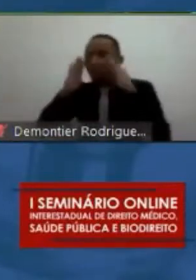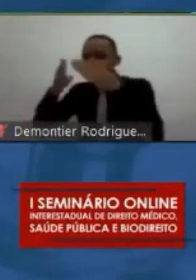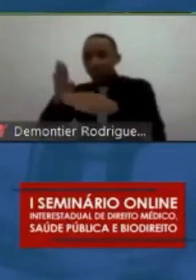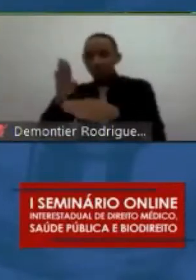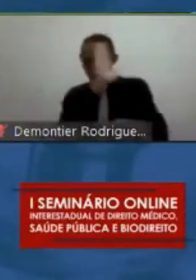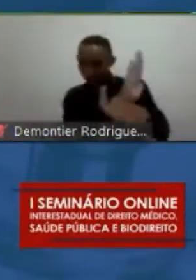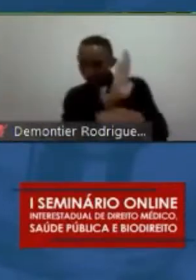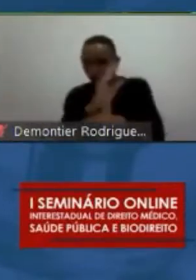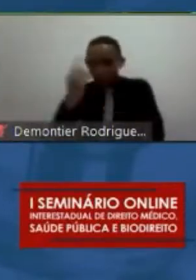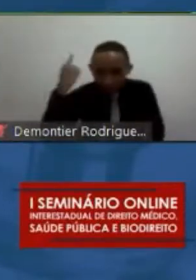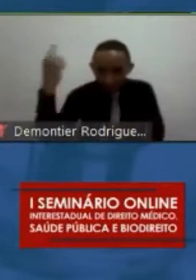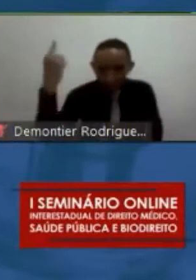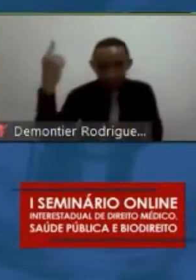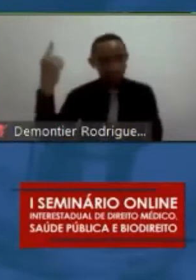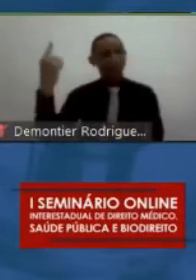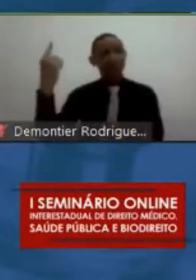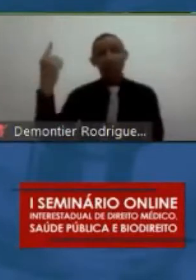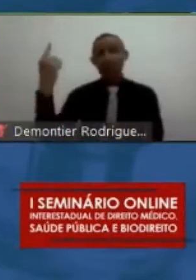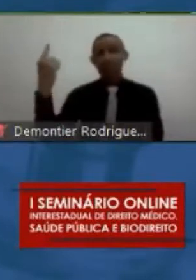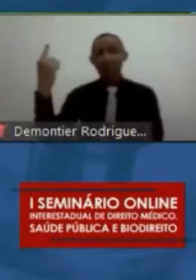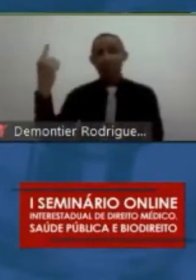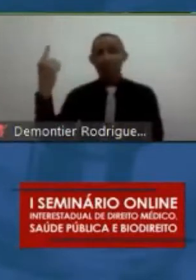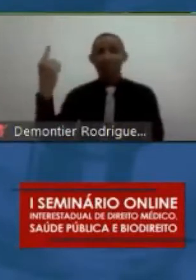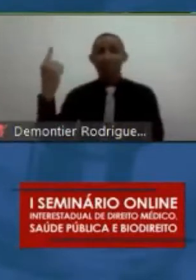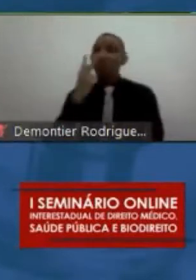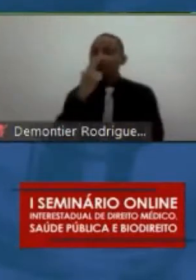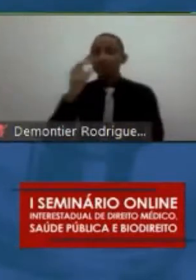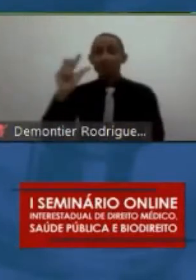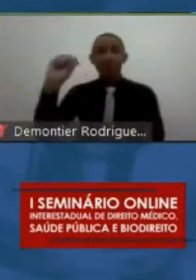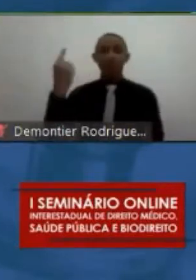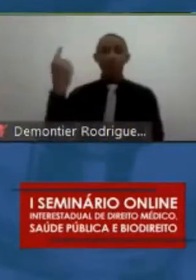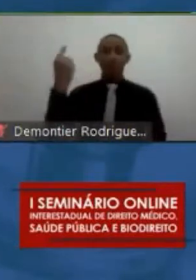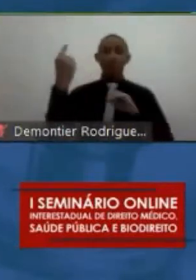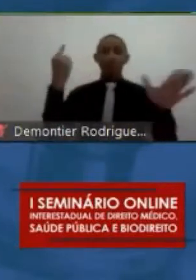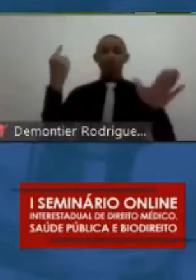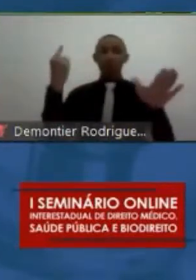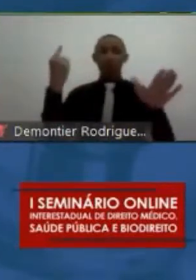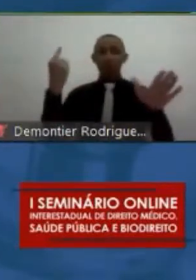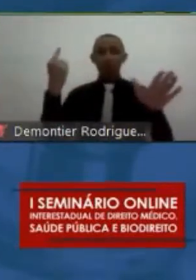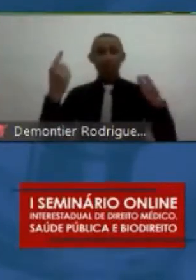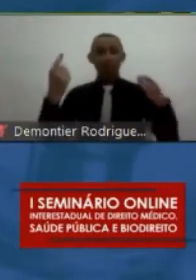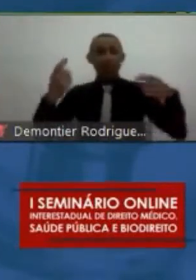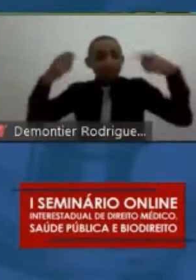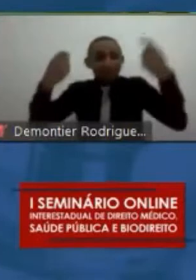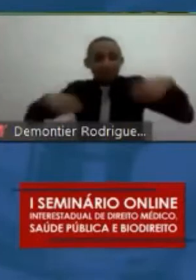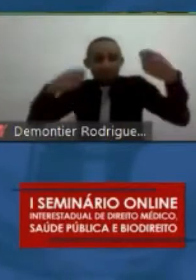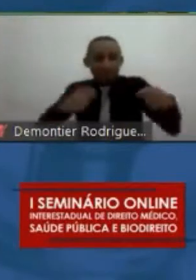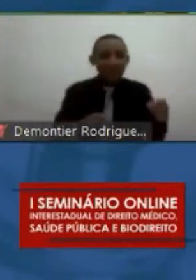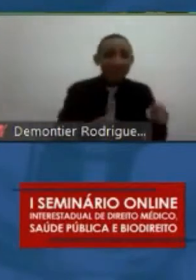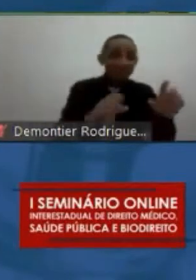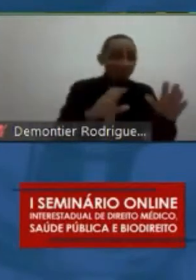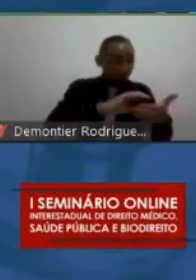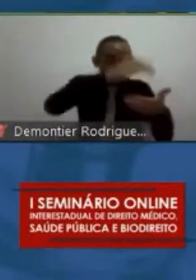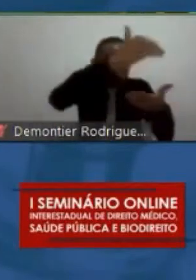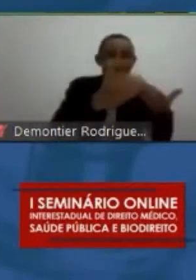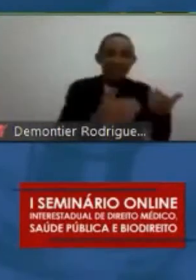paciente, nós estamos dizendo que temos poucas ferramentas na mão. Nós seríamos um mecânico de